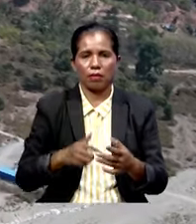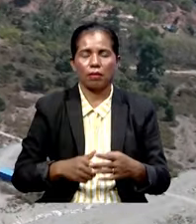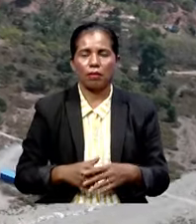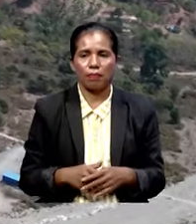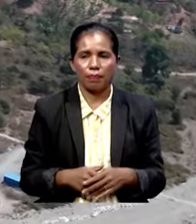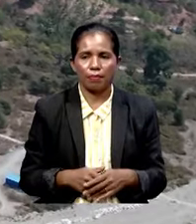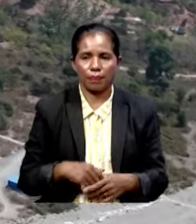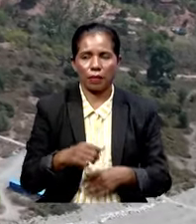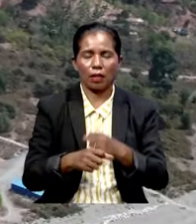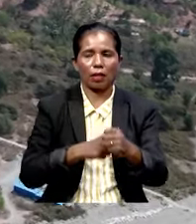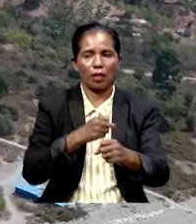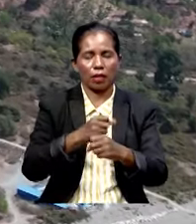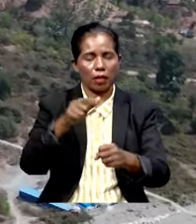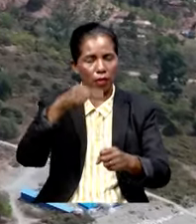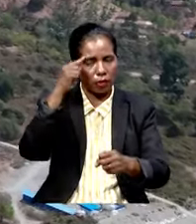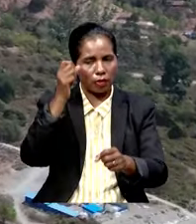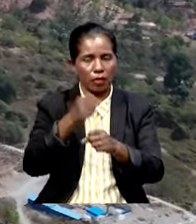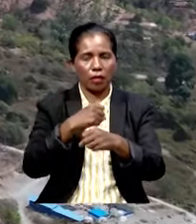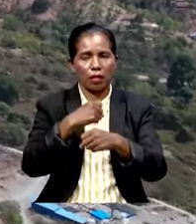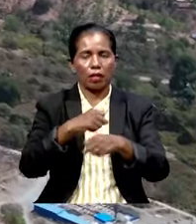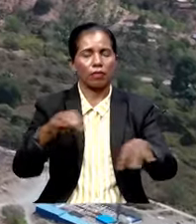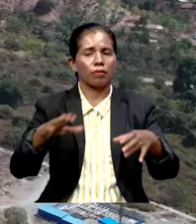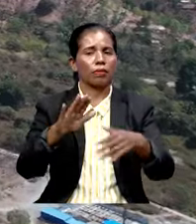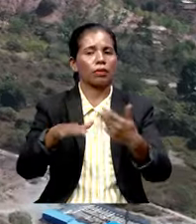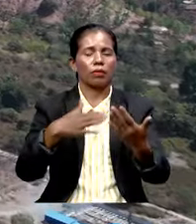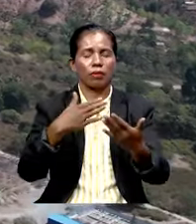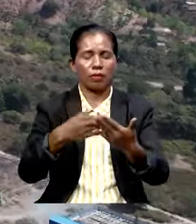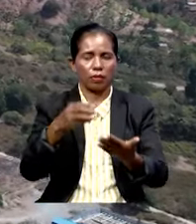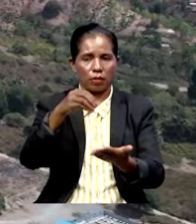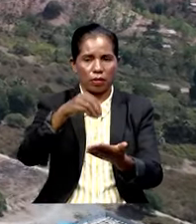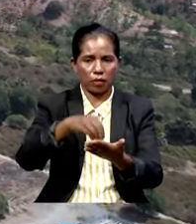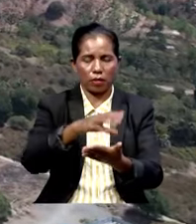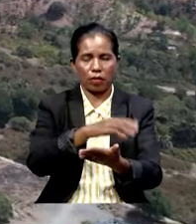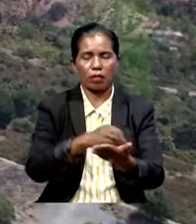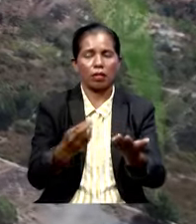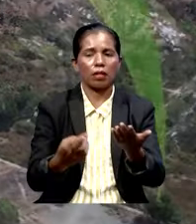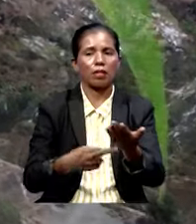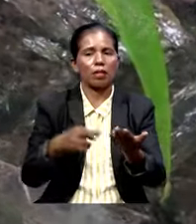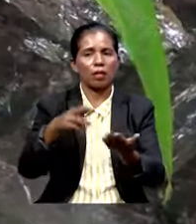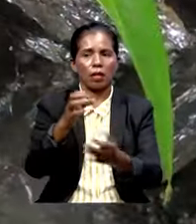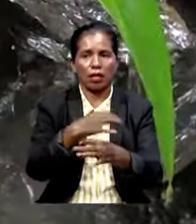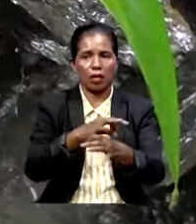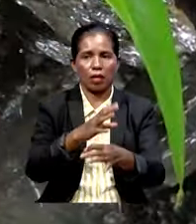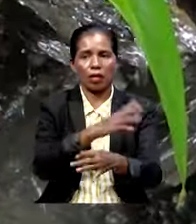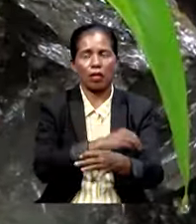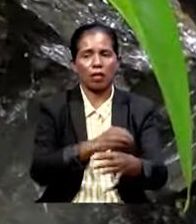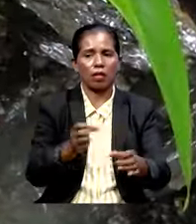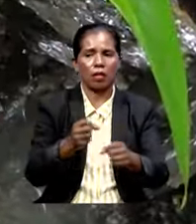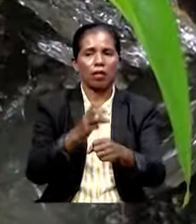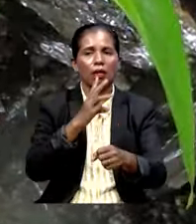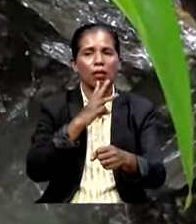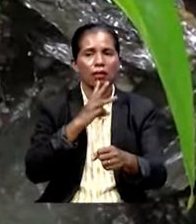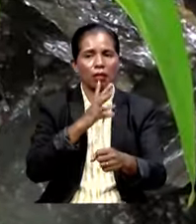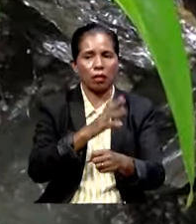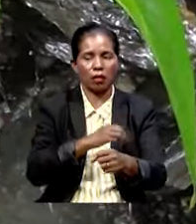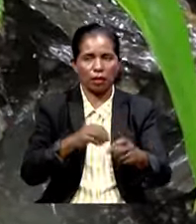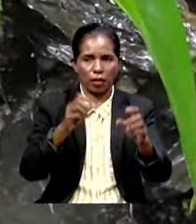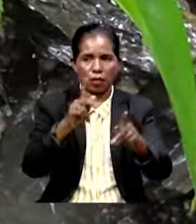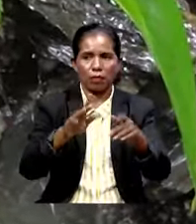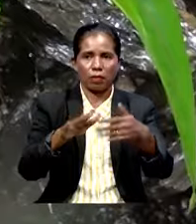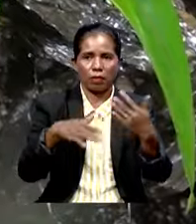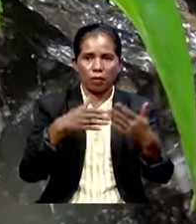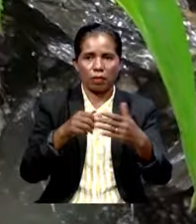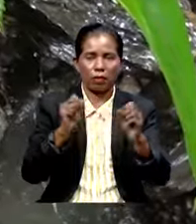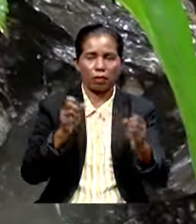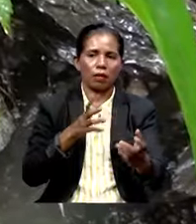Cada tinan governo halo esforço roto hodi bele garante restauração floresta conservação B atunune ema roto